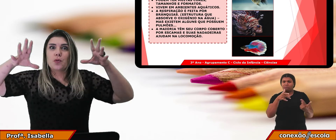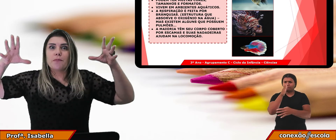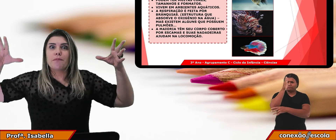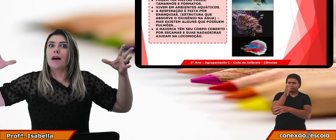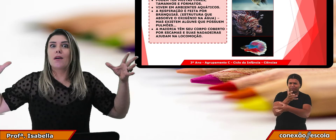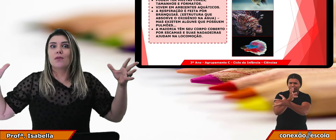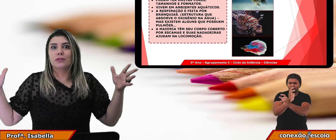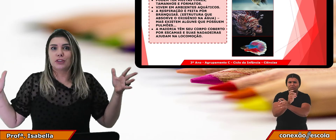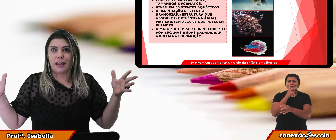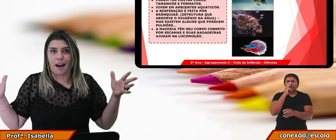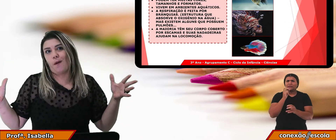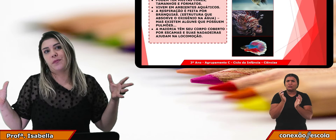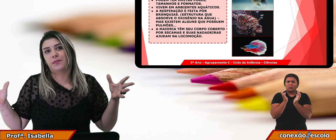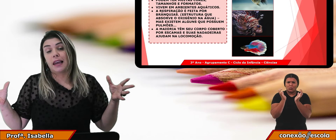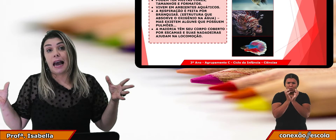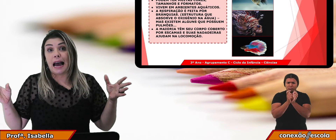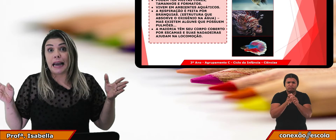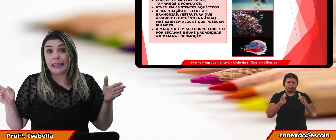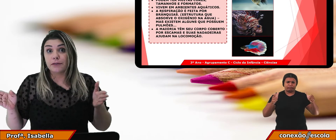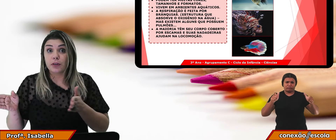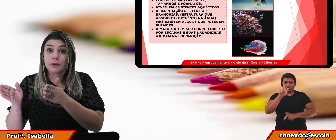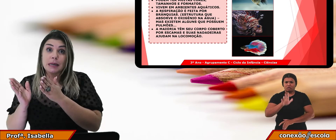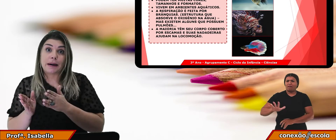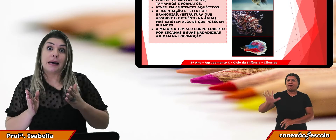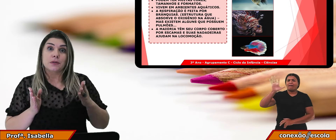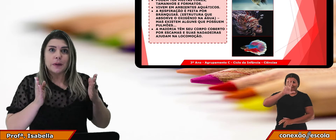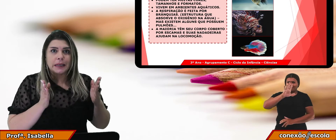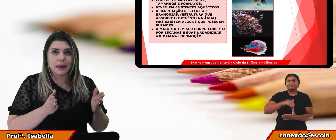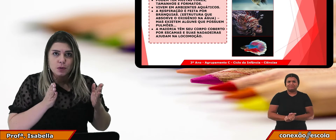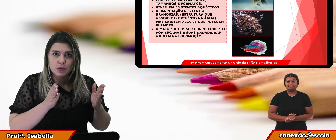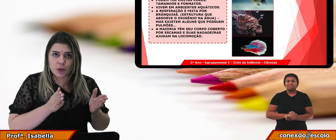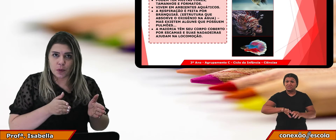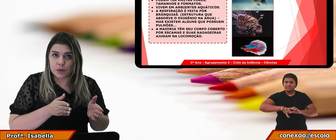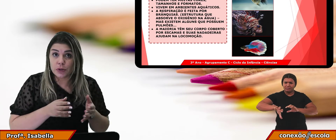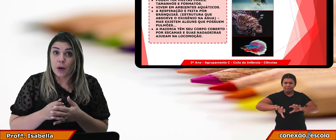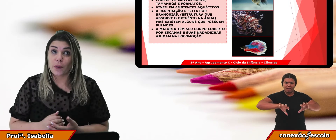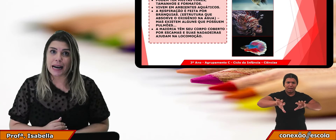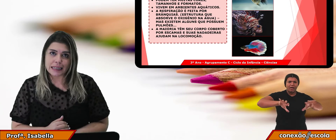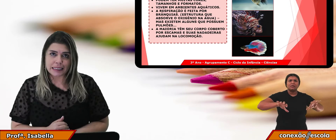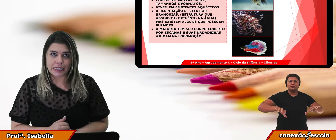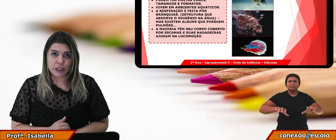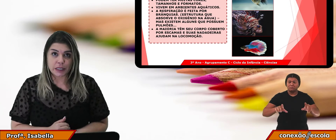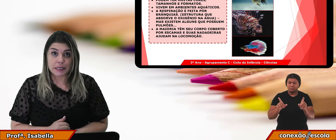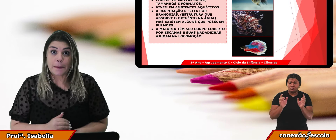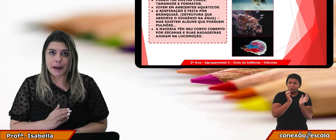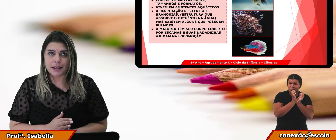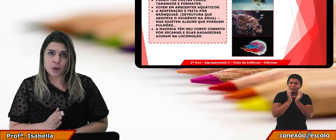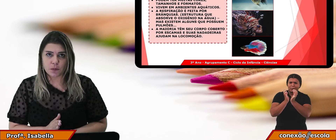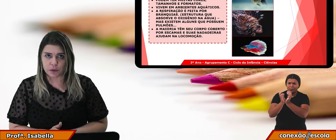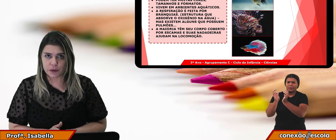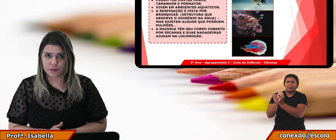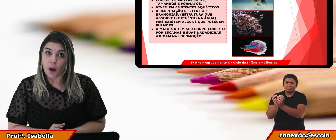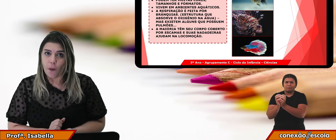um grupão geral. Aí foram separados pequenos grupos com características